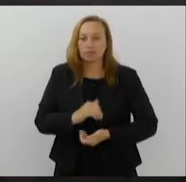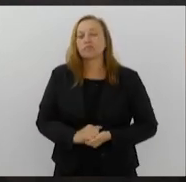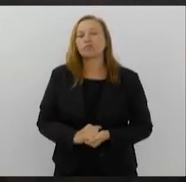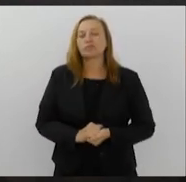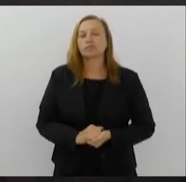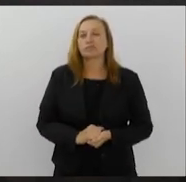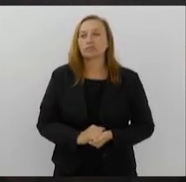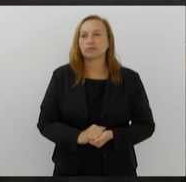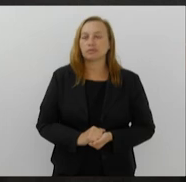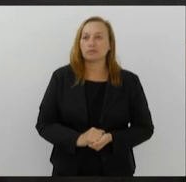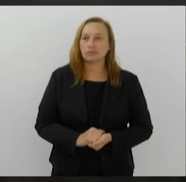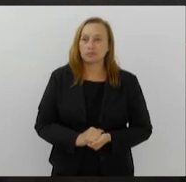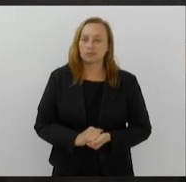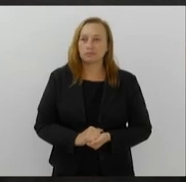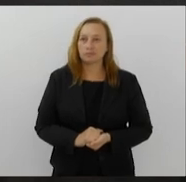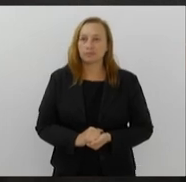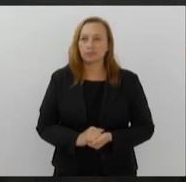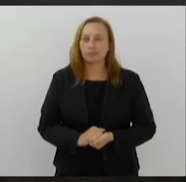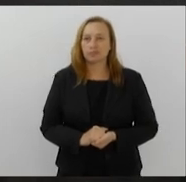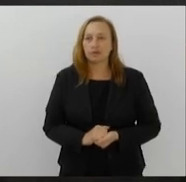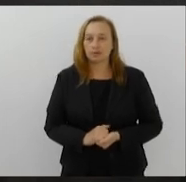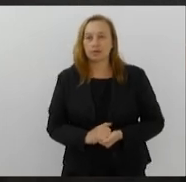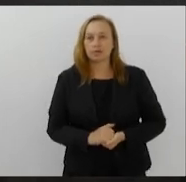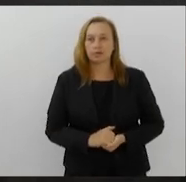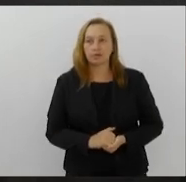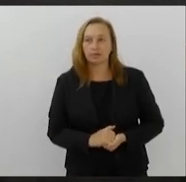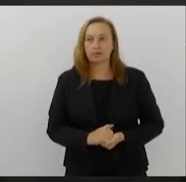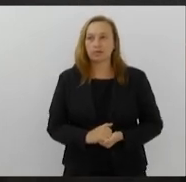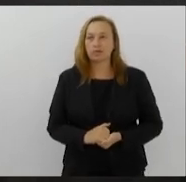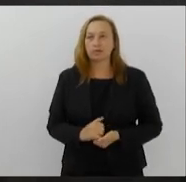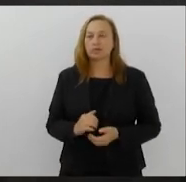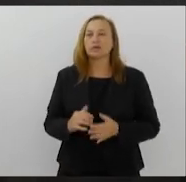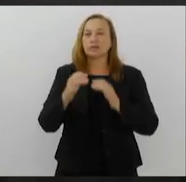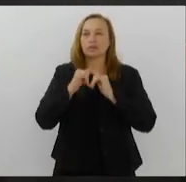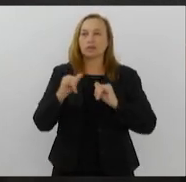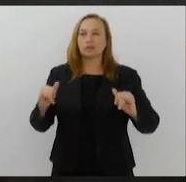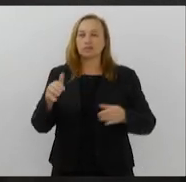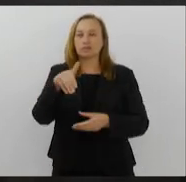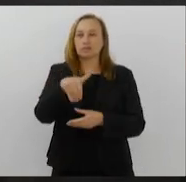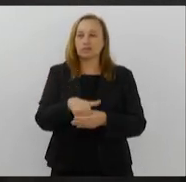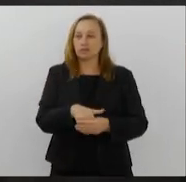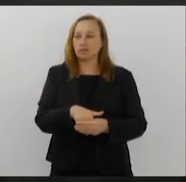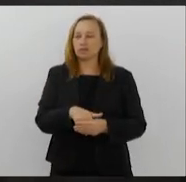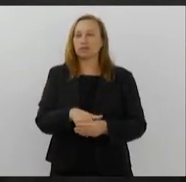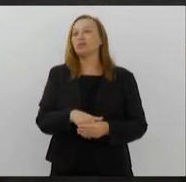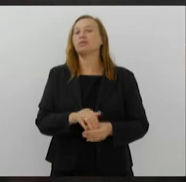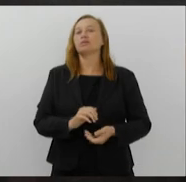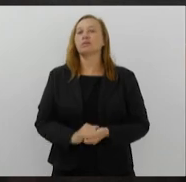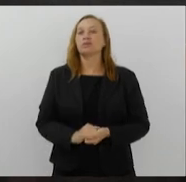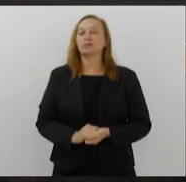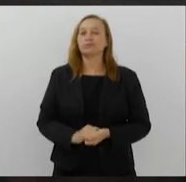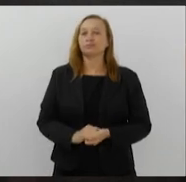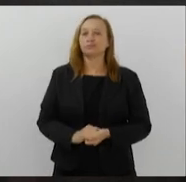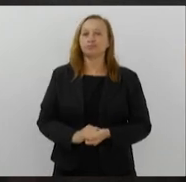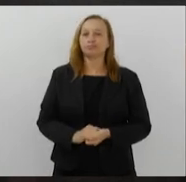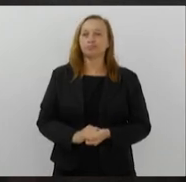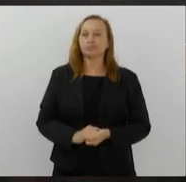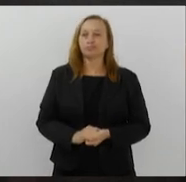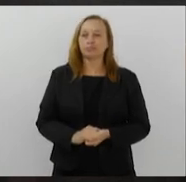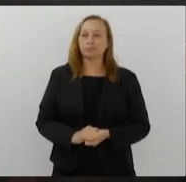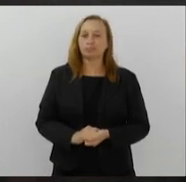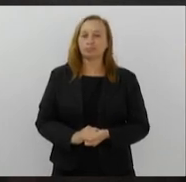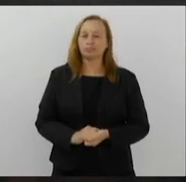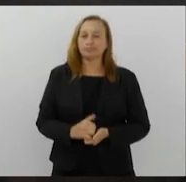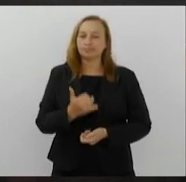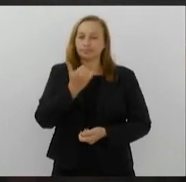Aprovado. Vai para a redação do vencido. Para a declaração de voto, a autora da